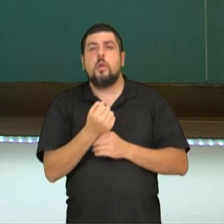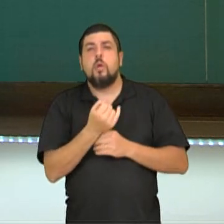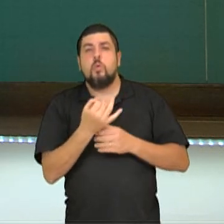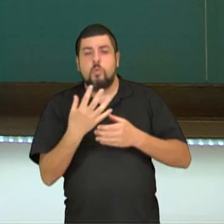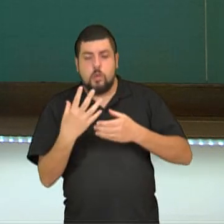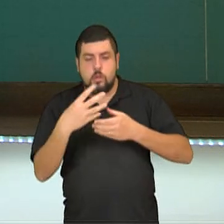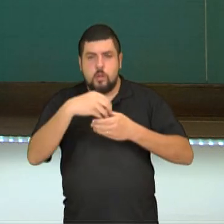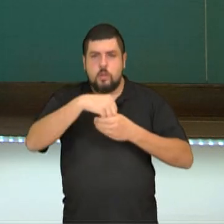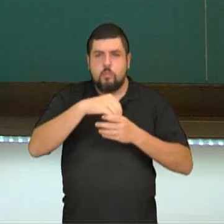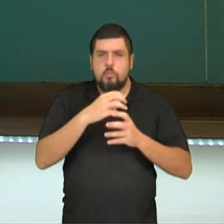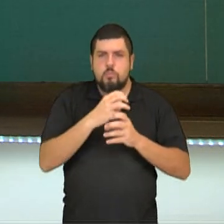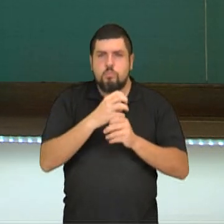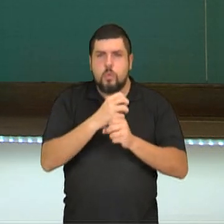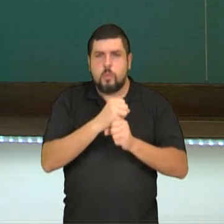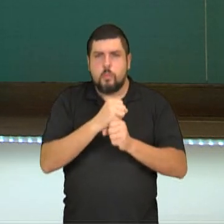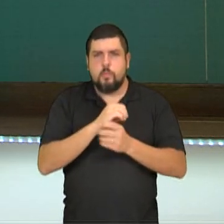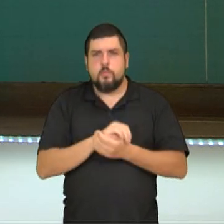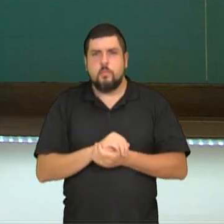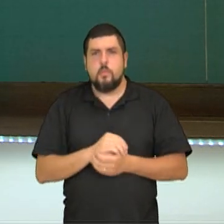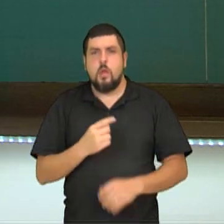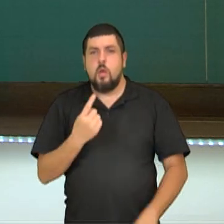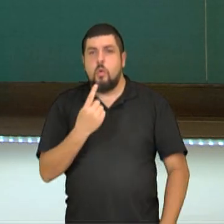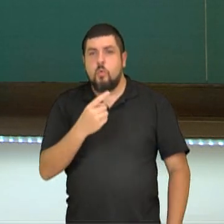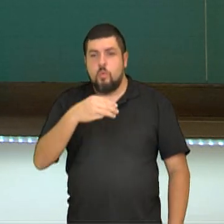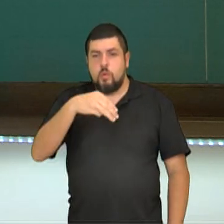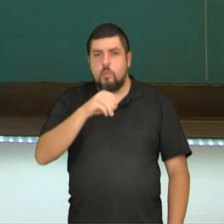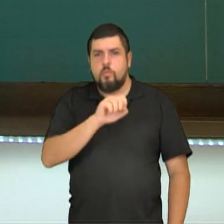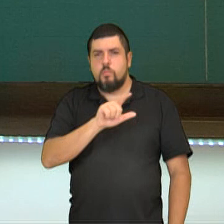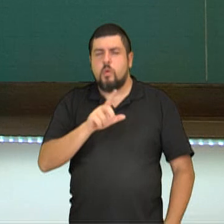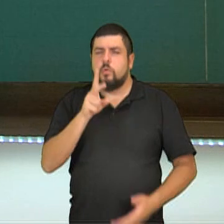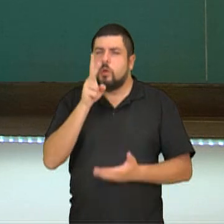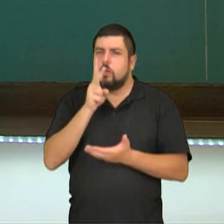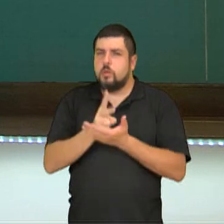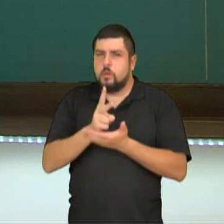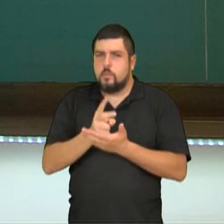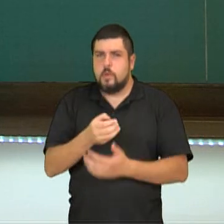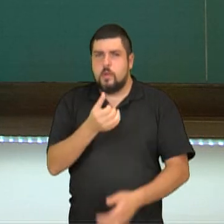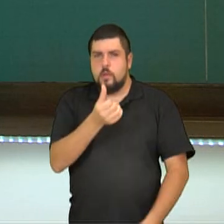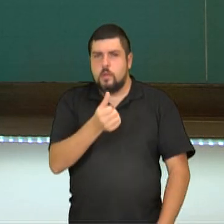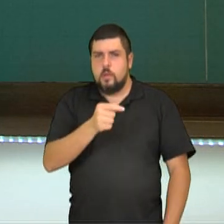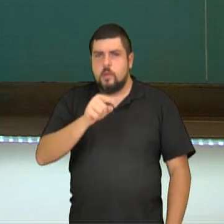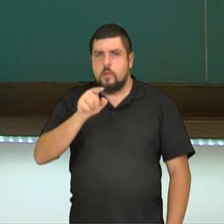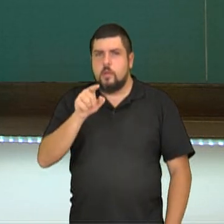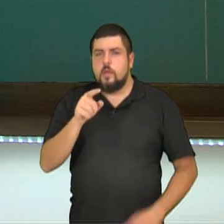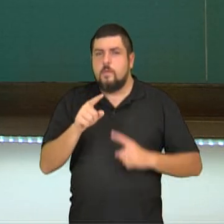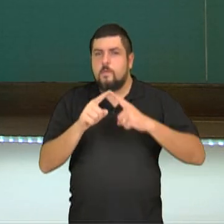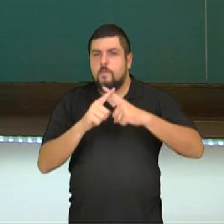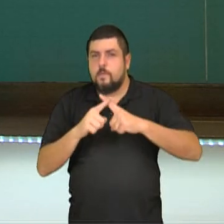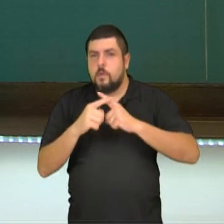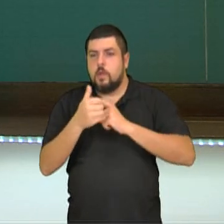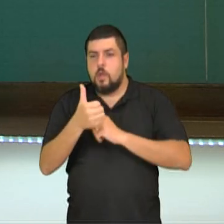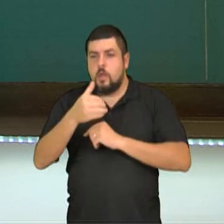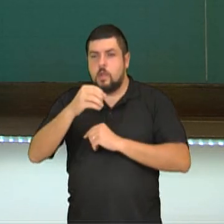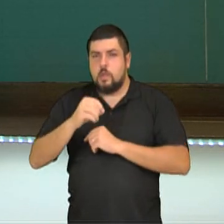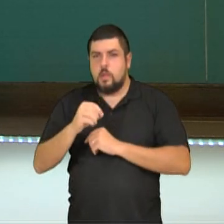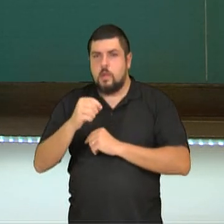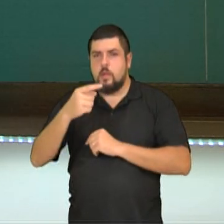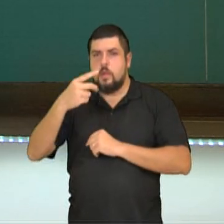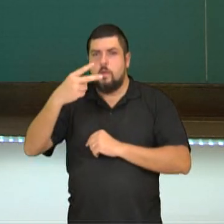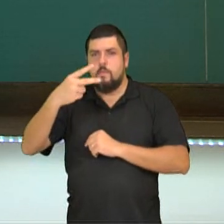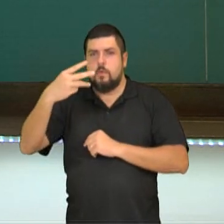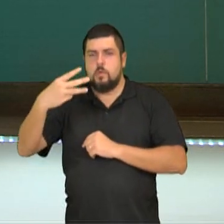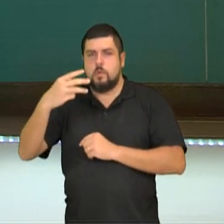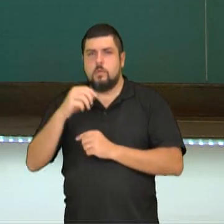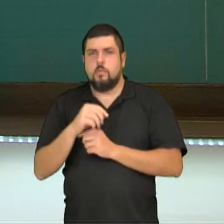tenho das substâncias. Um mol sempre equivale a 6 vezes 10 a 23 entidades,